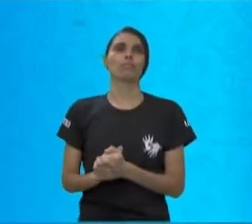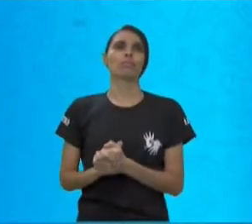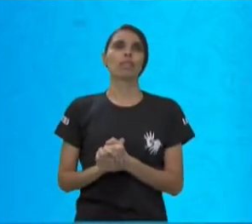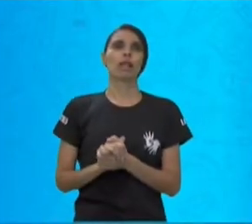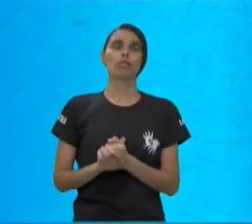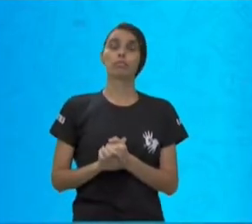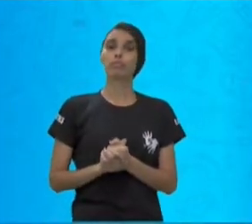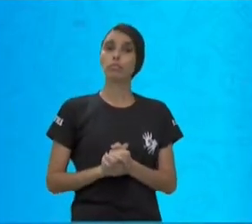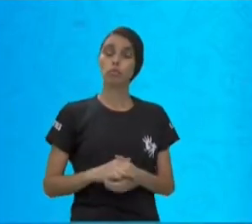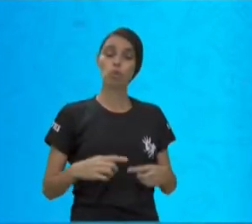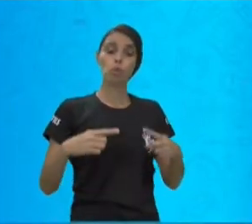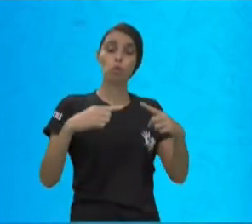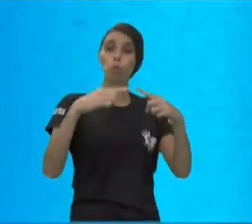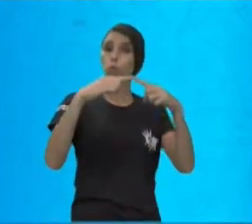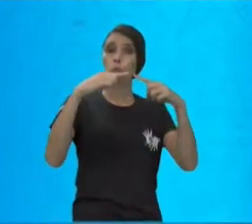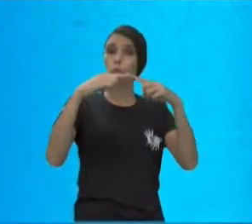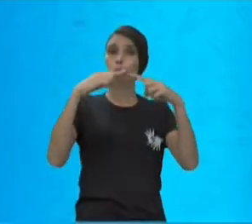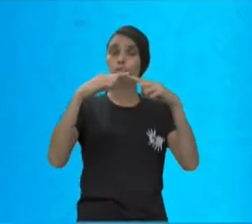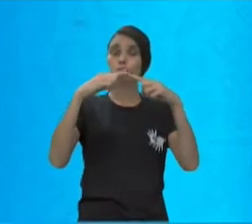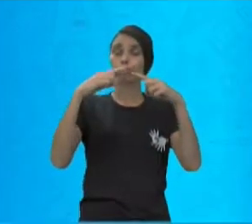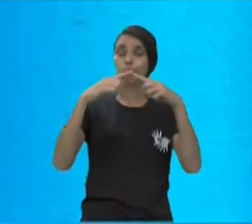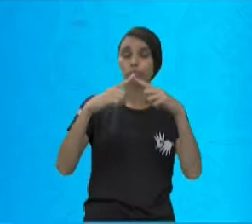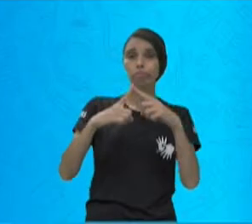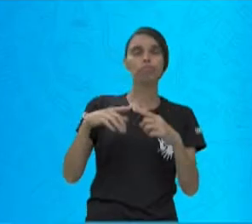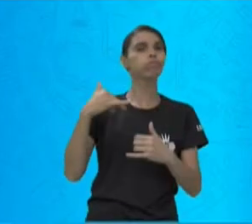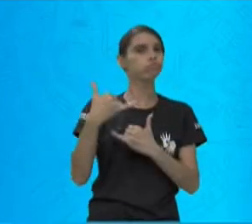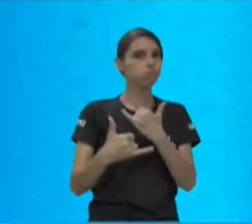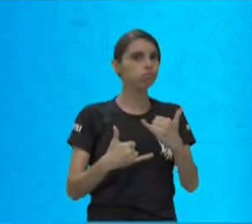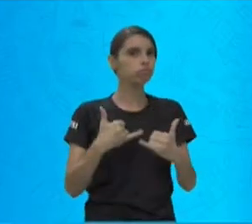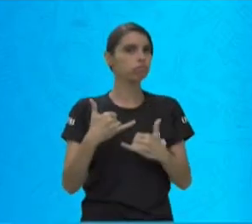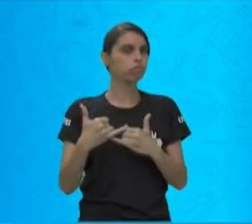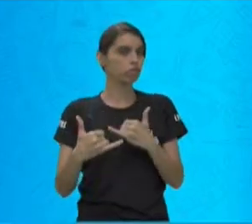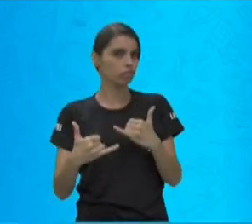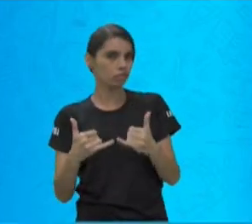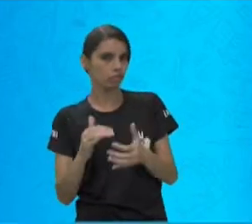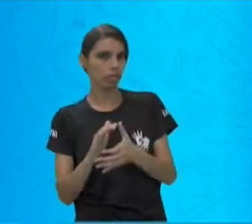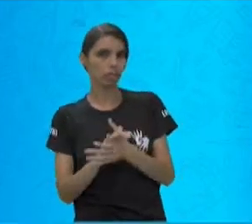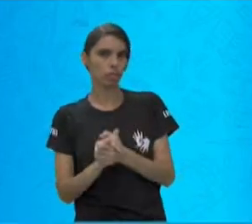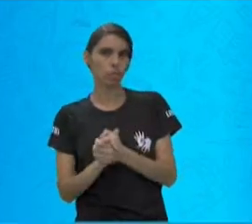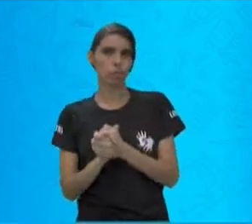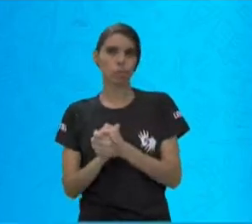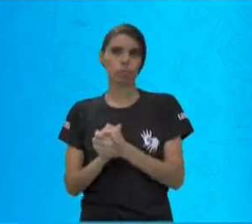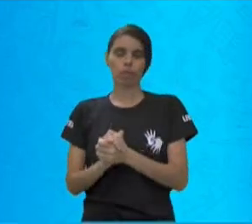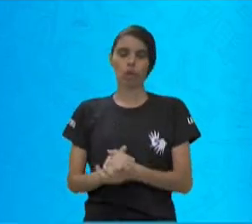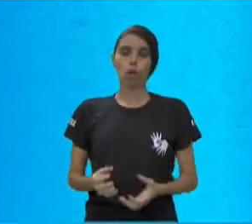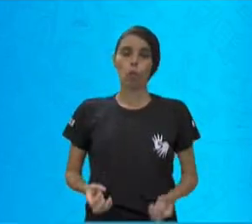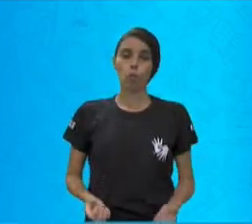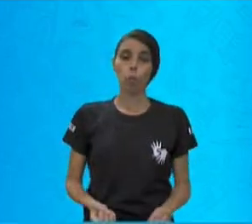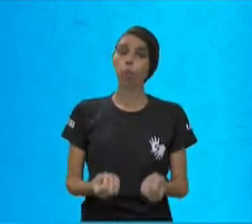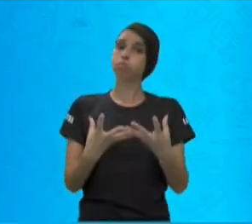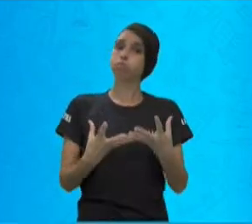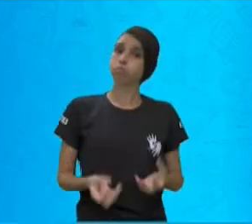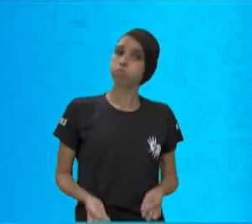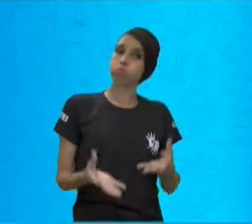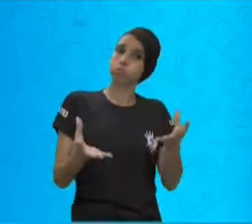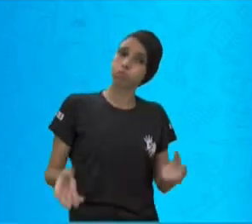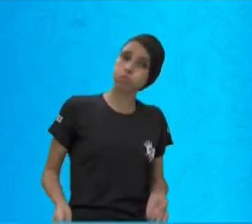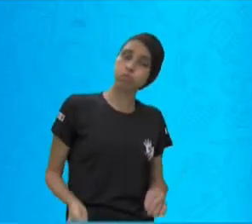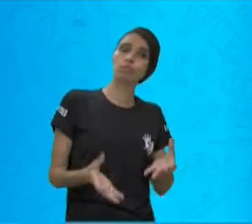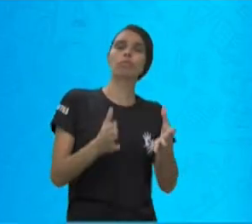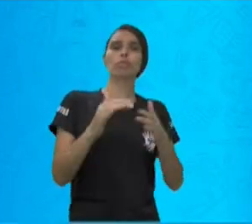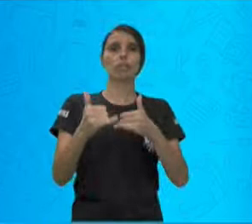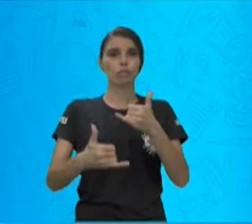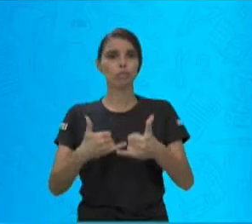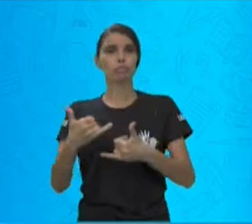os objetivos gerais estimular o desenvolvimento das capacidades fortalecer é luz